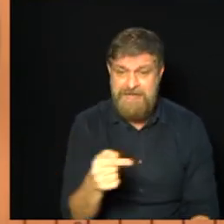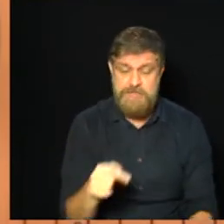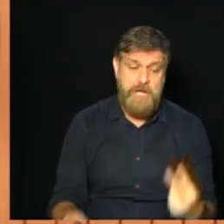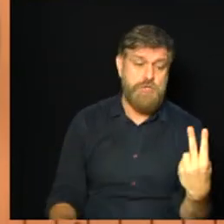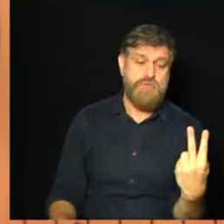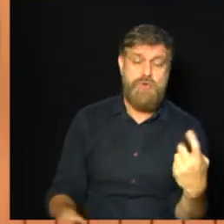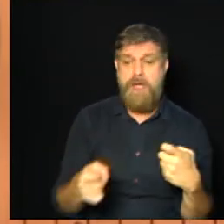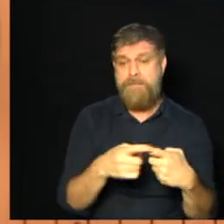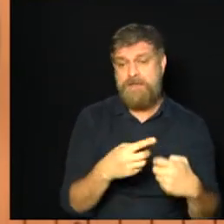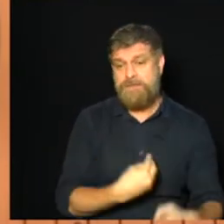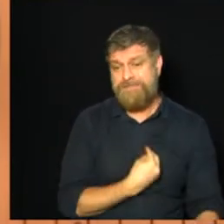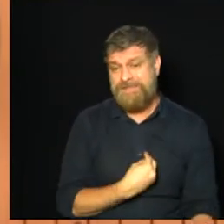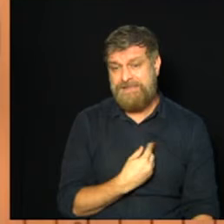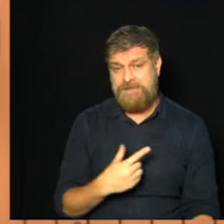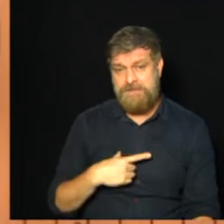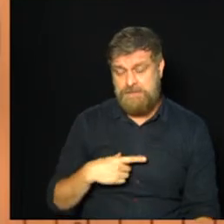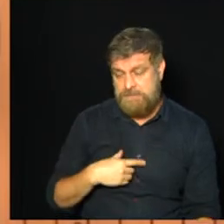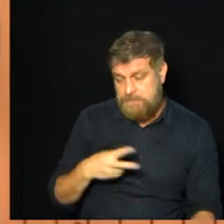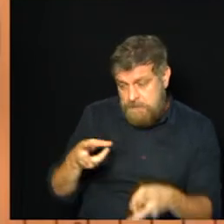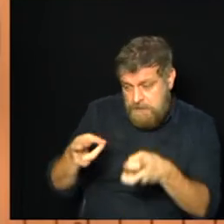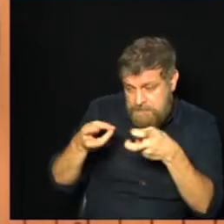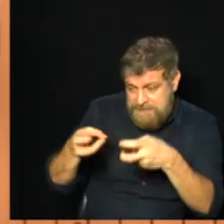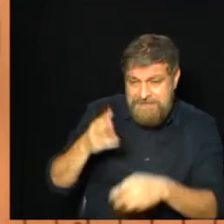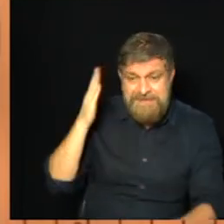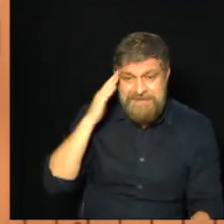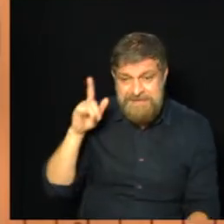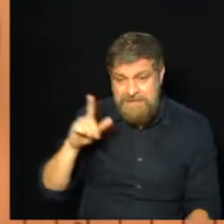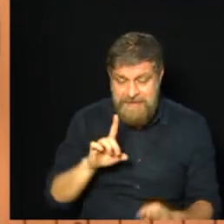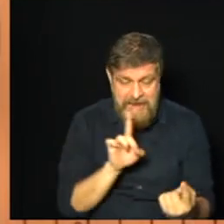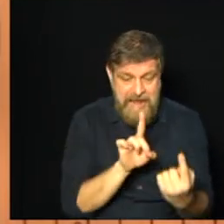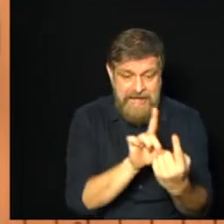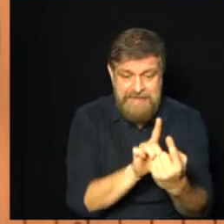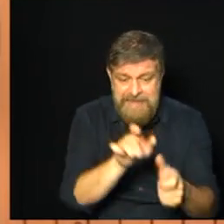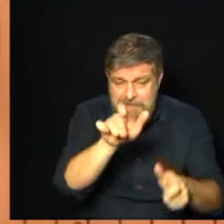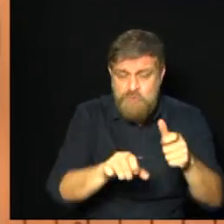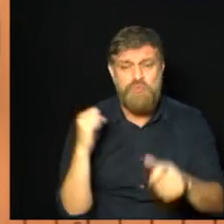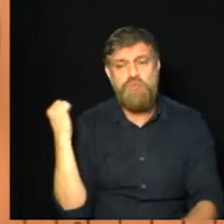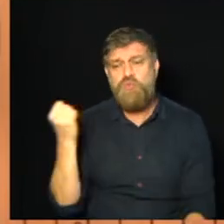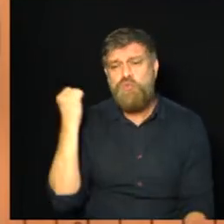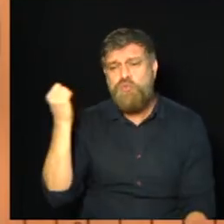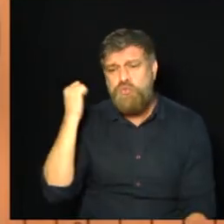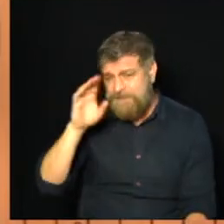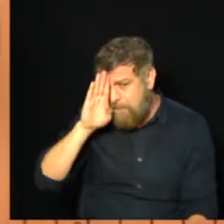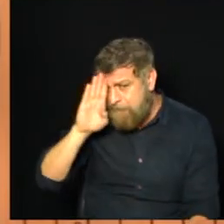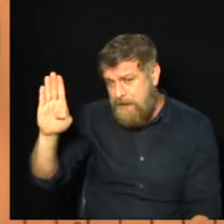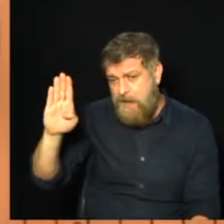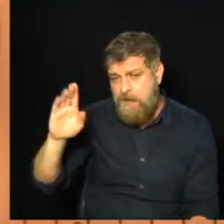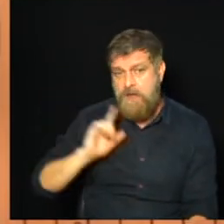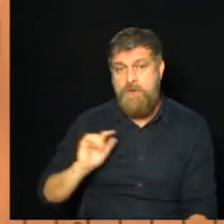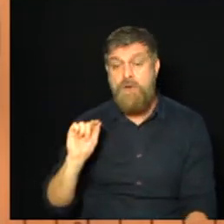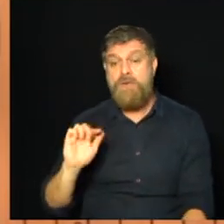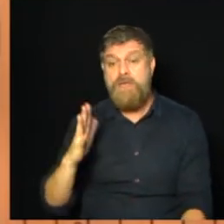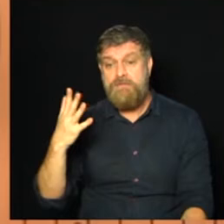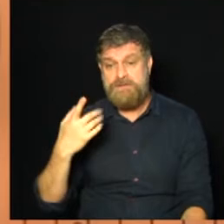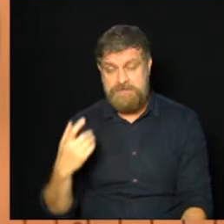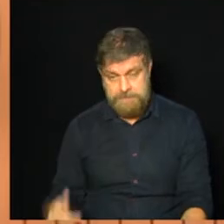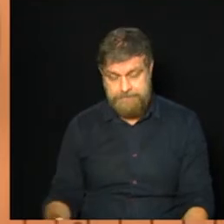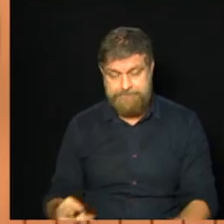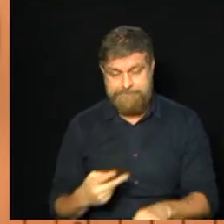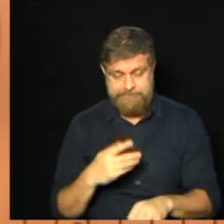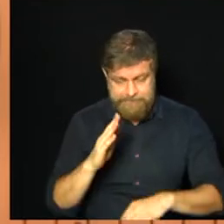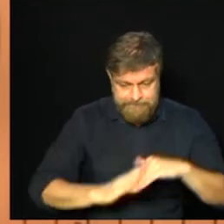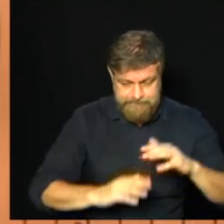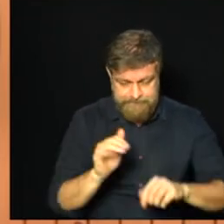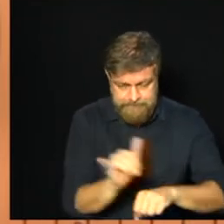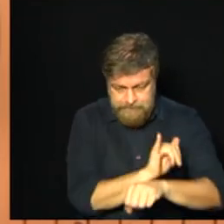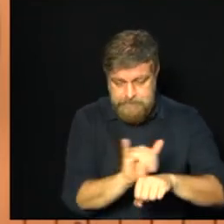a necessidade de você observar, classificar e atender os pacientes que têm uma gravidade maior. E é isso que a gente procura fazer, tá? Sempre